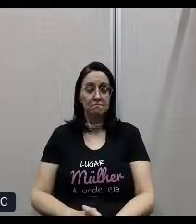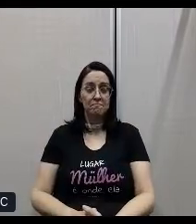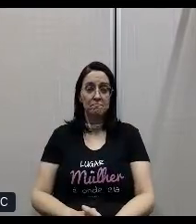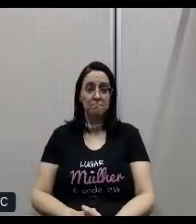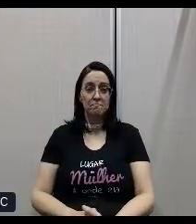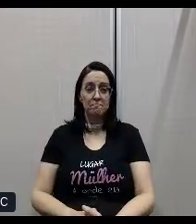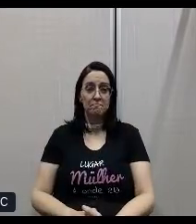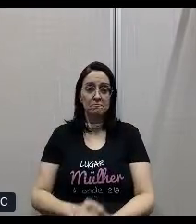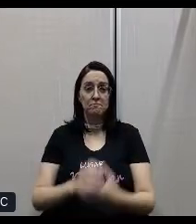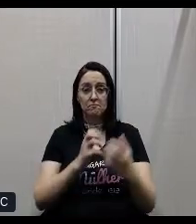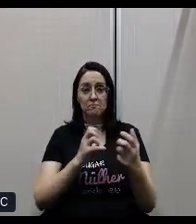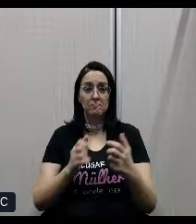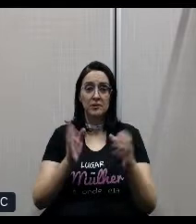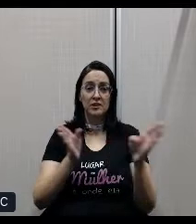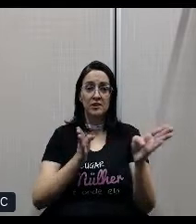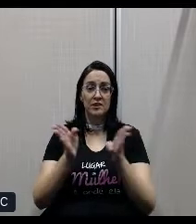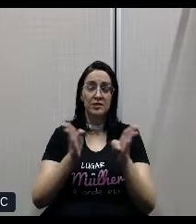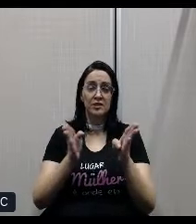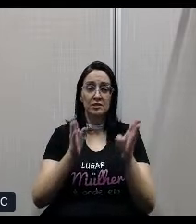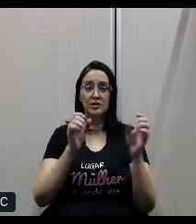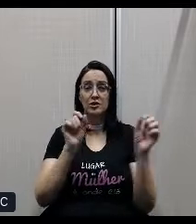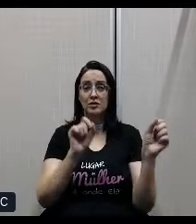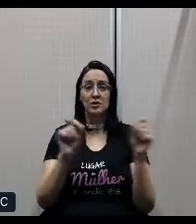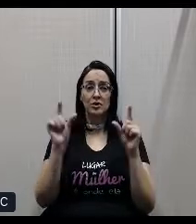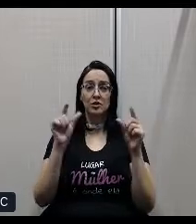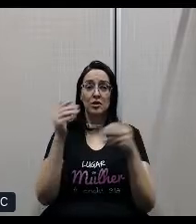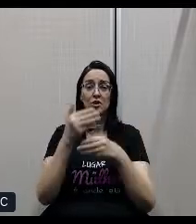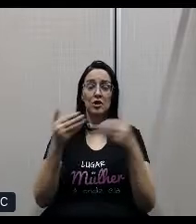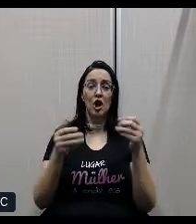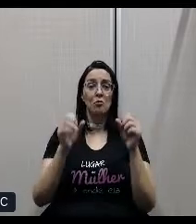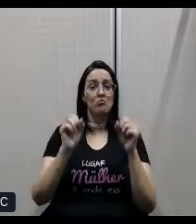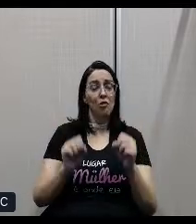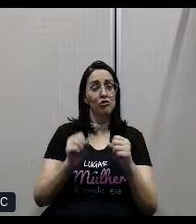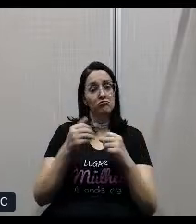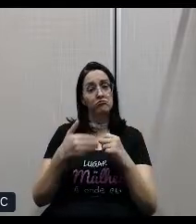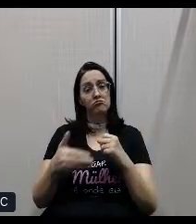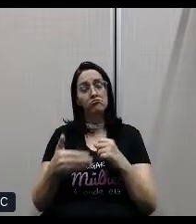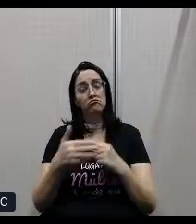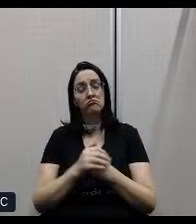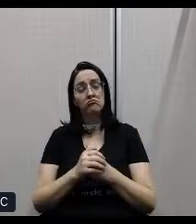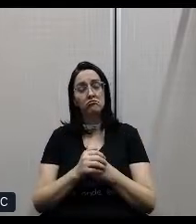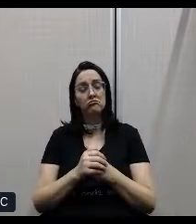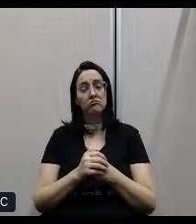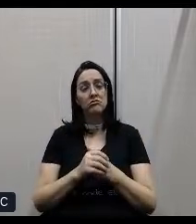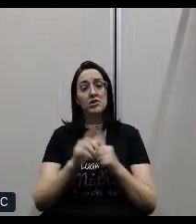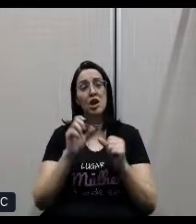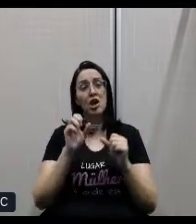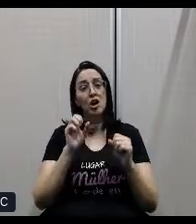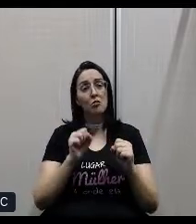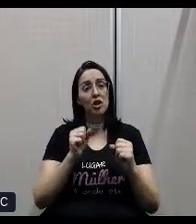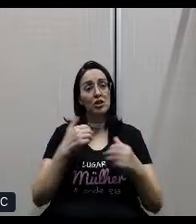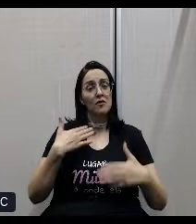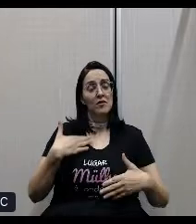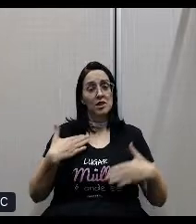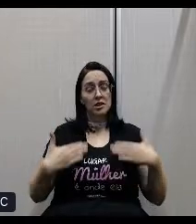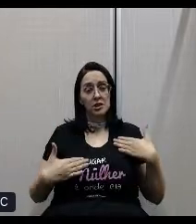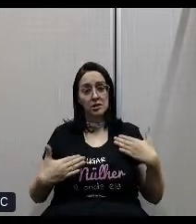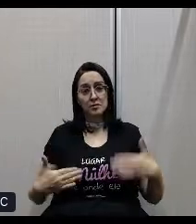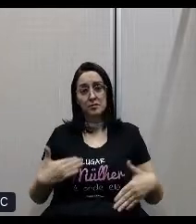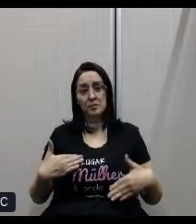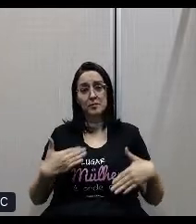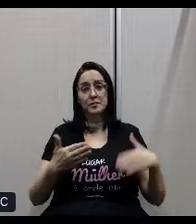Falando ainda sobre acessibilidade, no próximo slide, no título, pode ser. A acessibilidade ela pode ser física, né? A